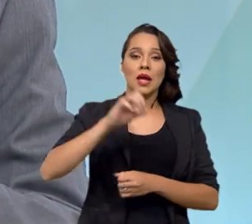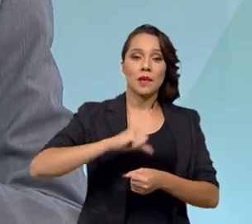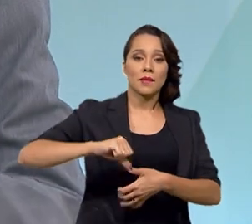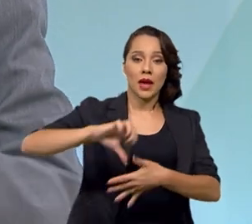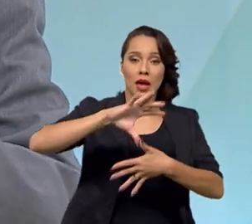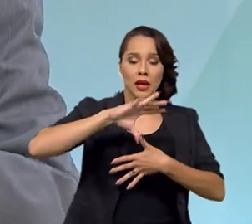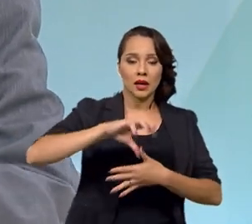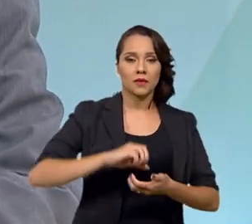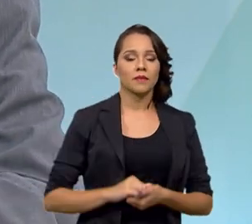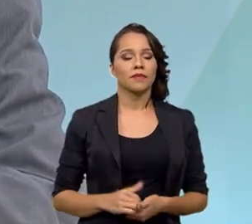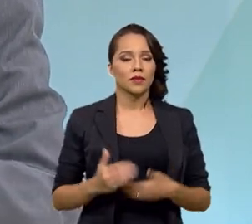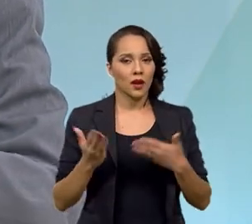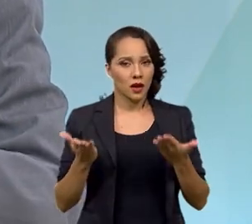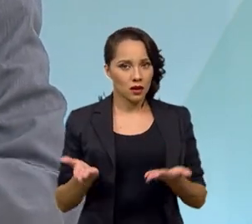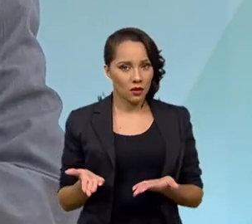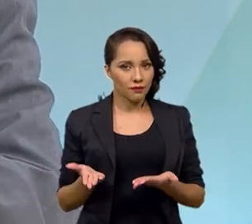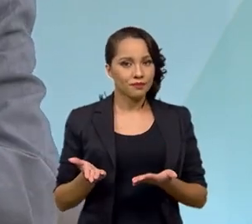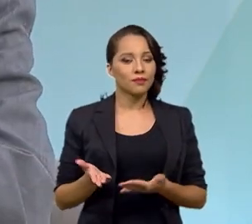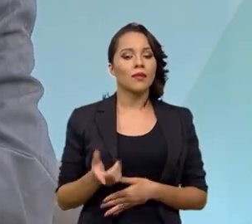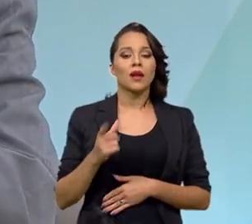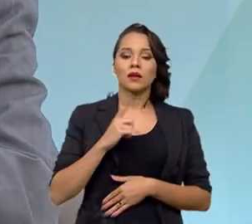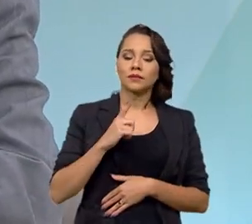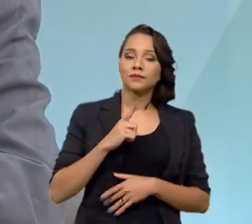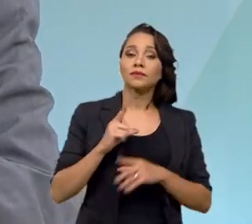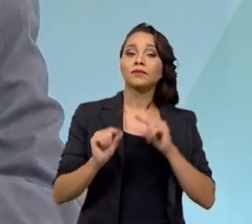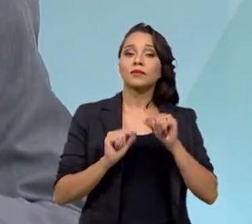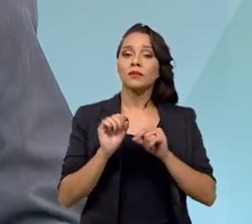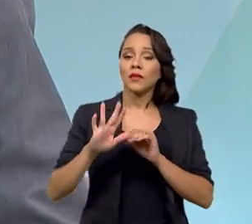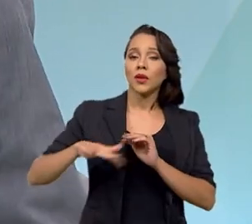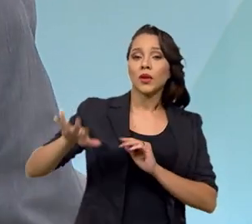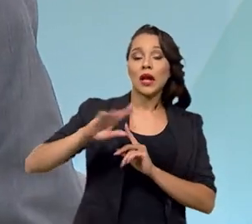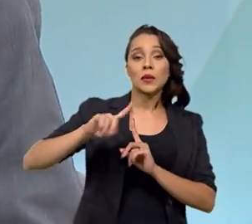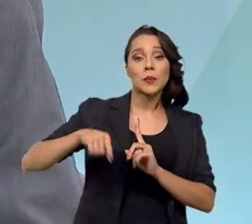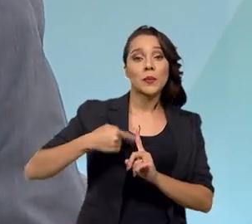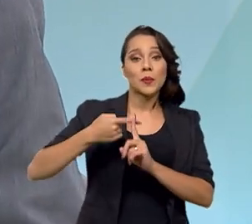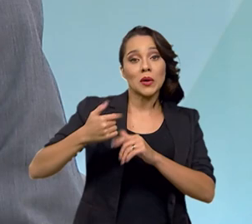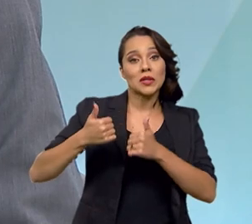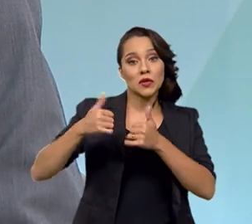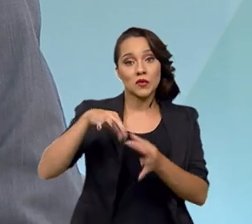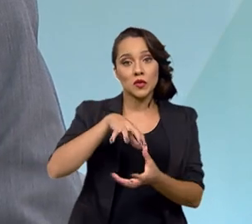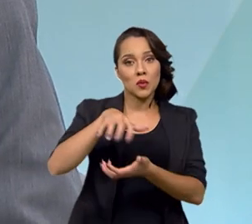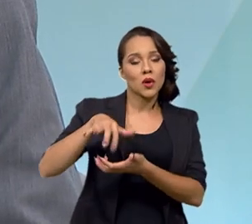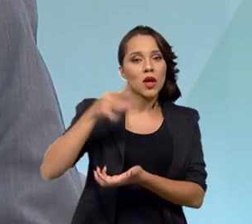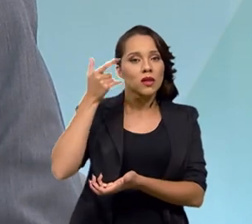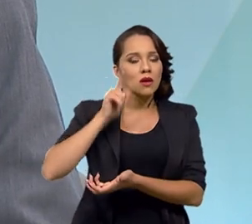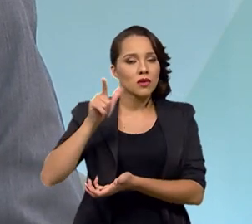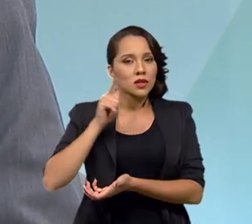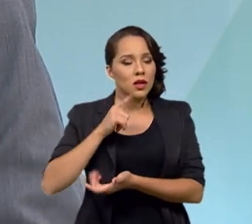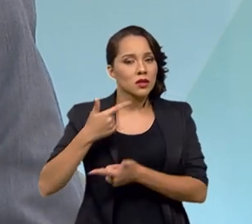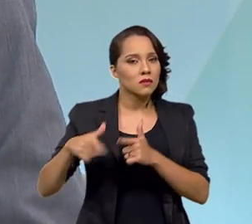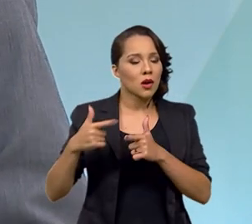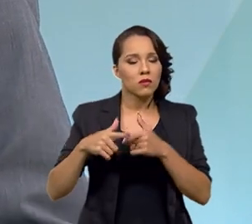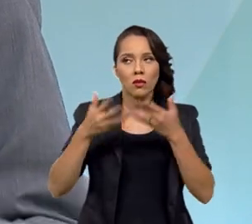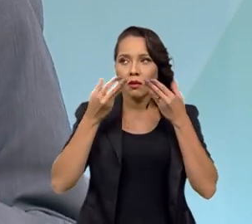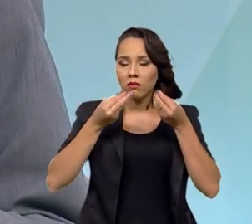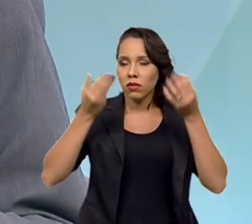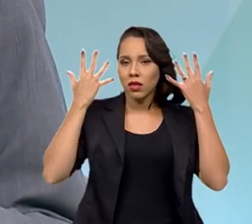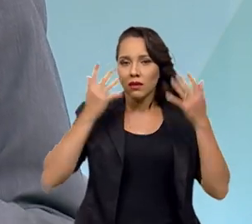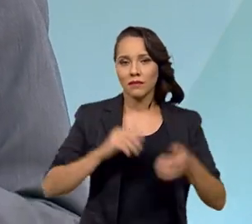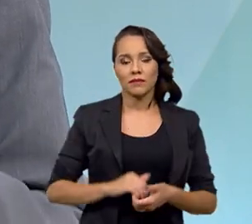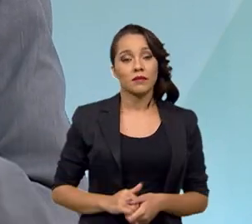ou seja nós estamos do meu lado positivo do mundo que tá conseguindo deixar essa crise para trás